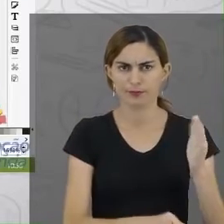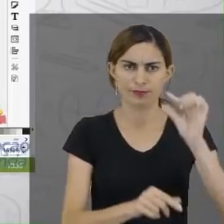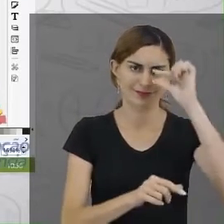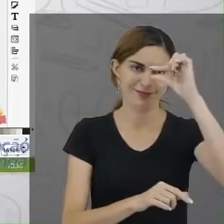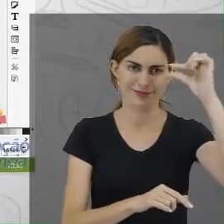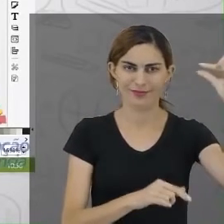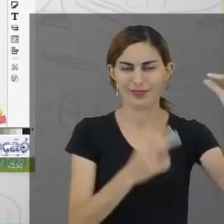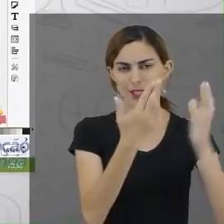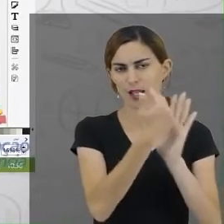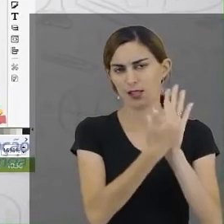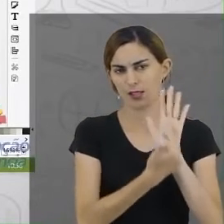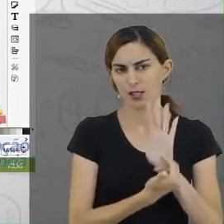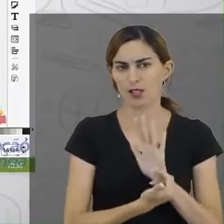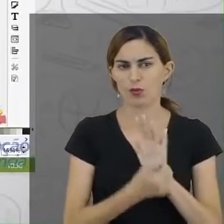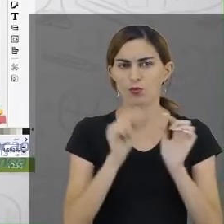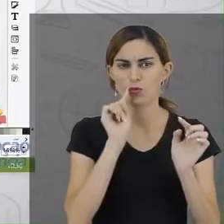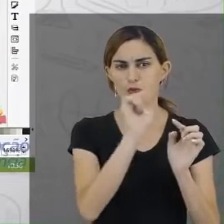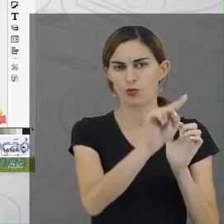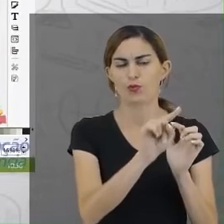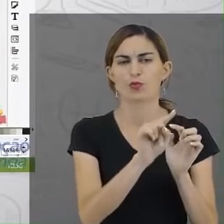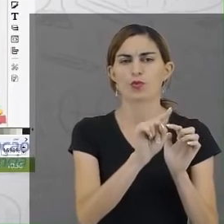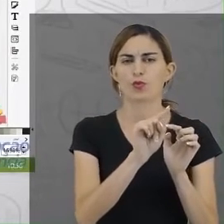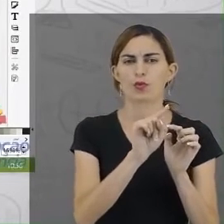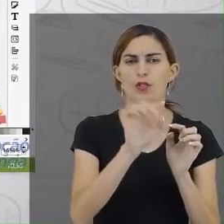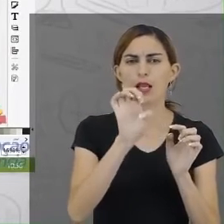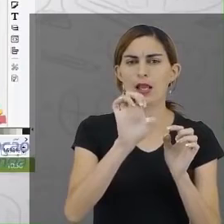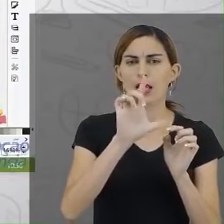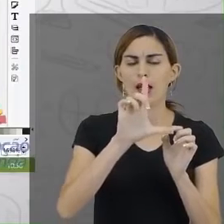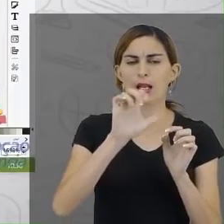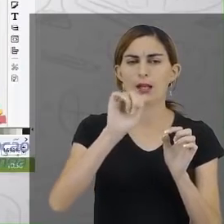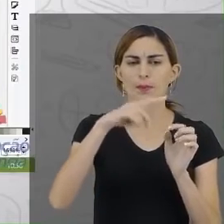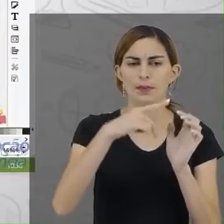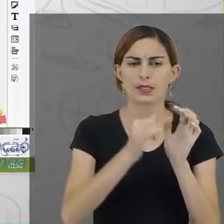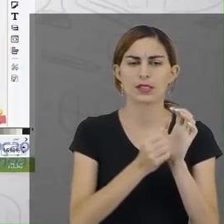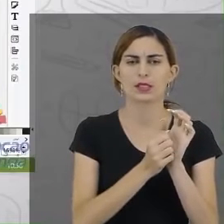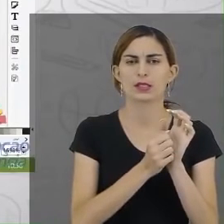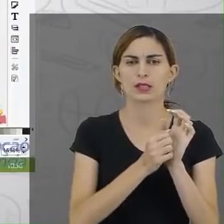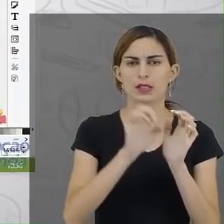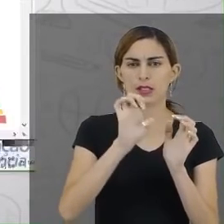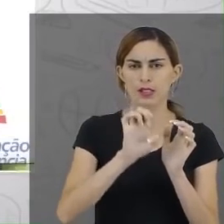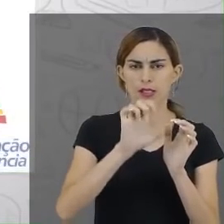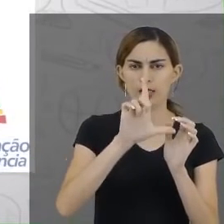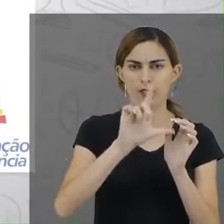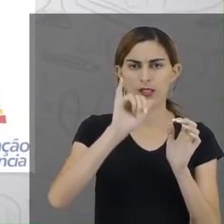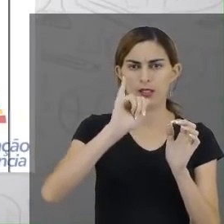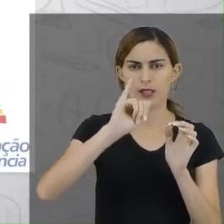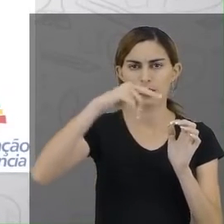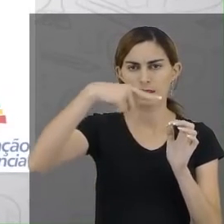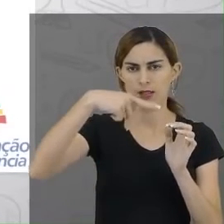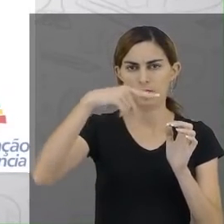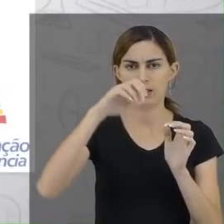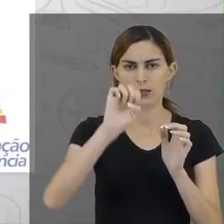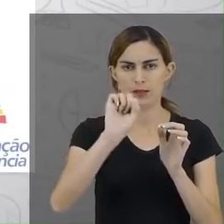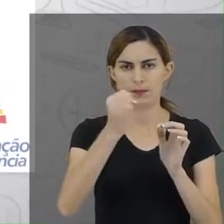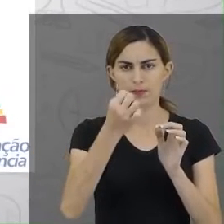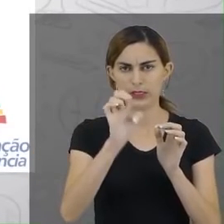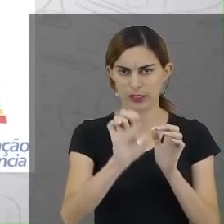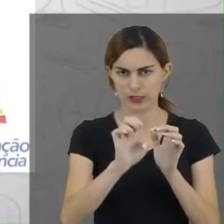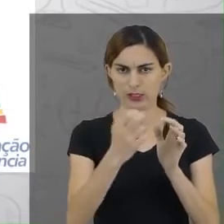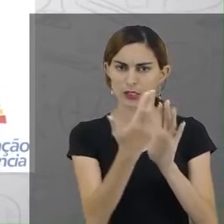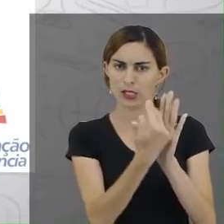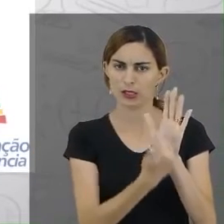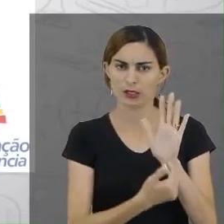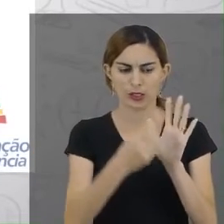ferramentas de desenho. Vamos clicar na ferramenta Elipse, que ela também desenha